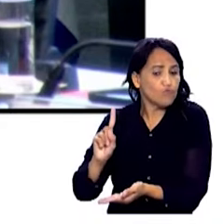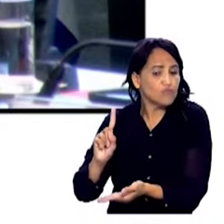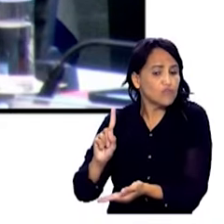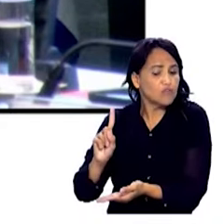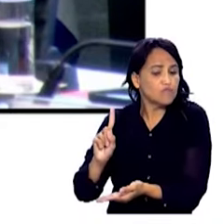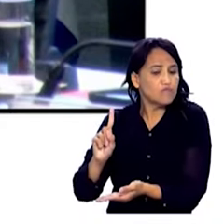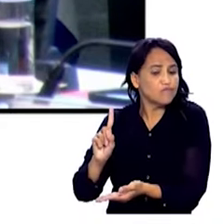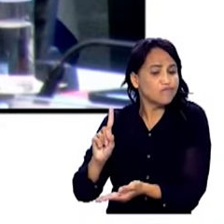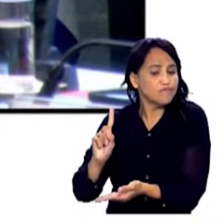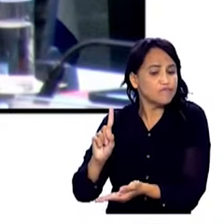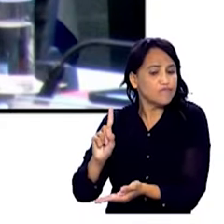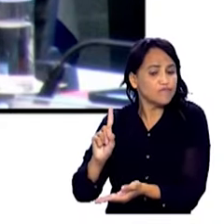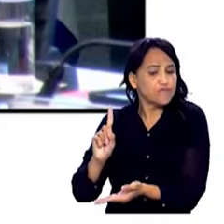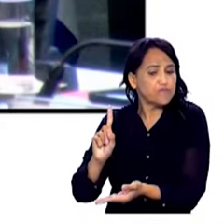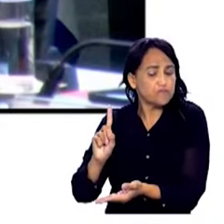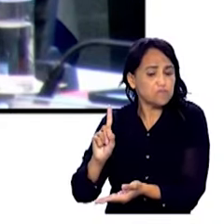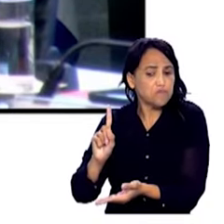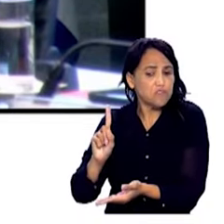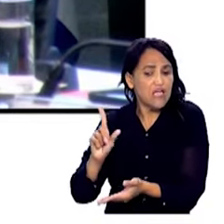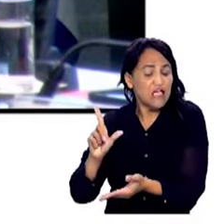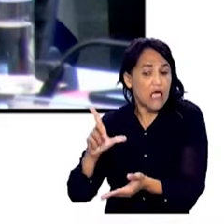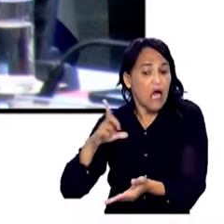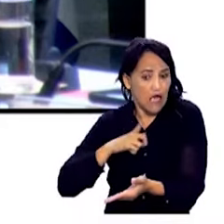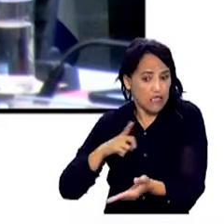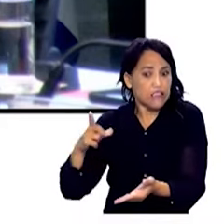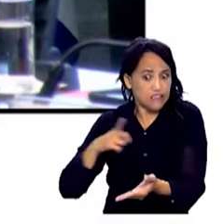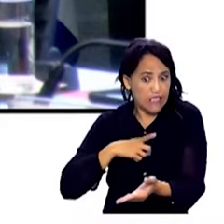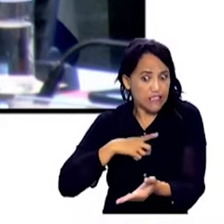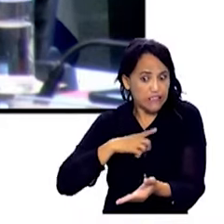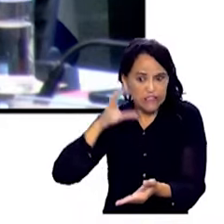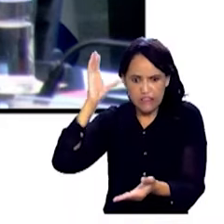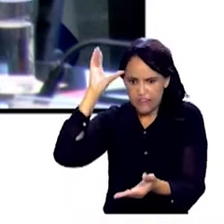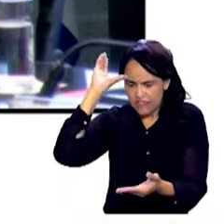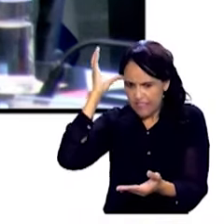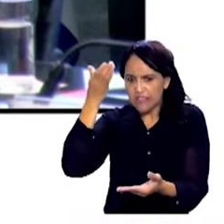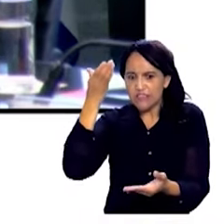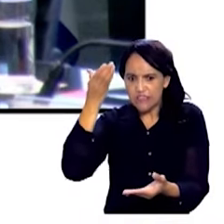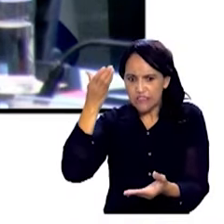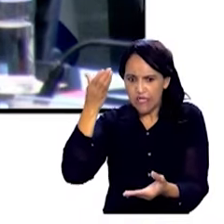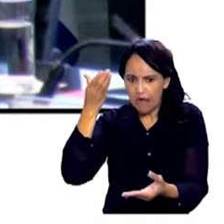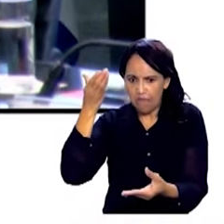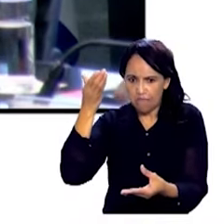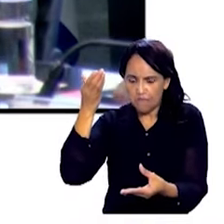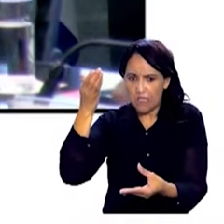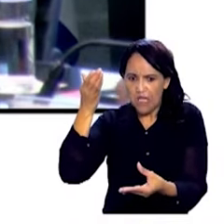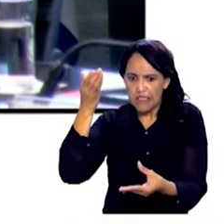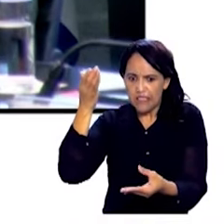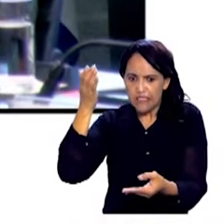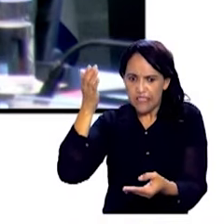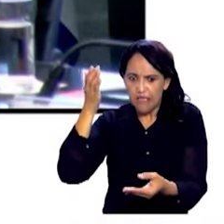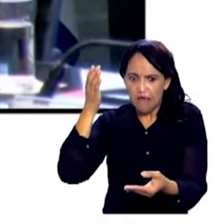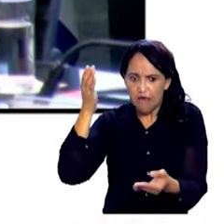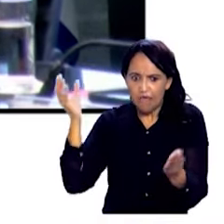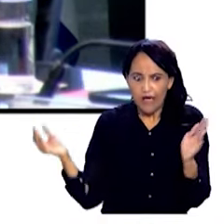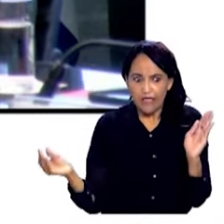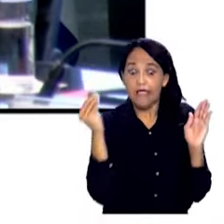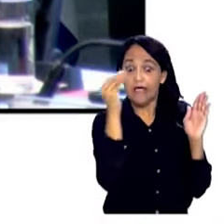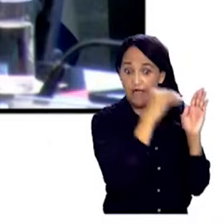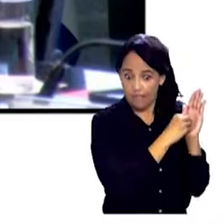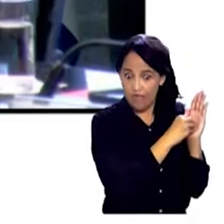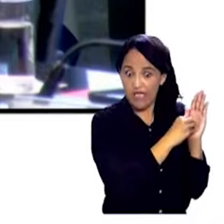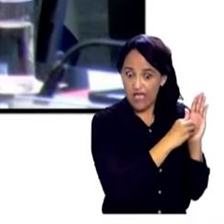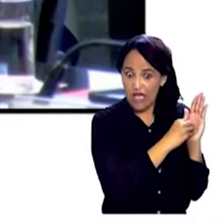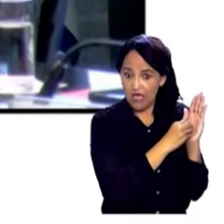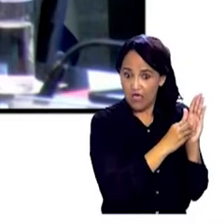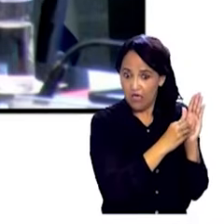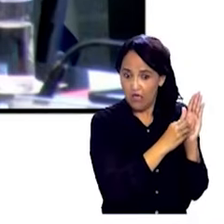ente eh hum na na na na doutrina mas na doutrina tradicional